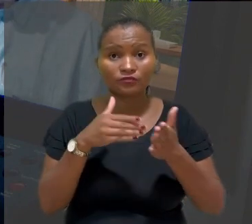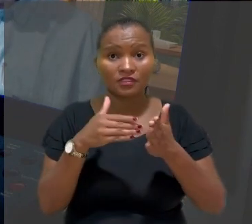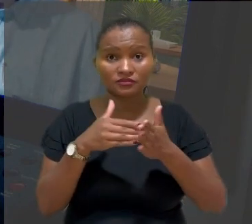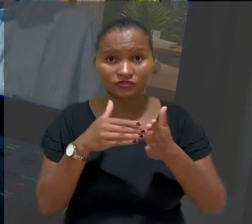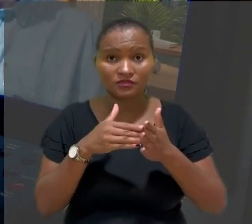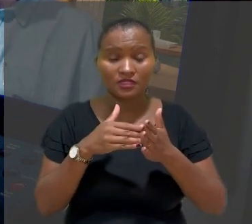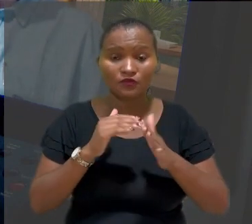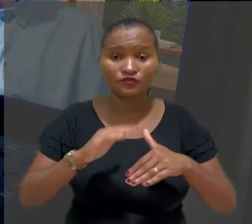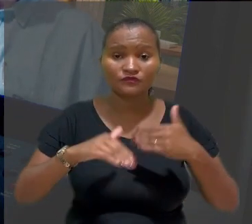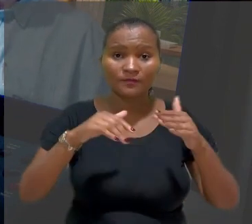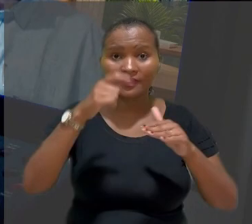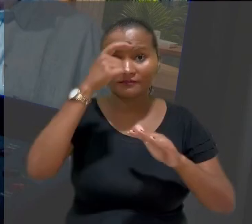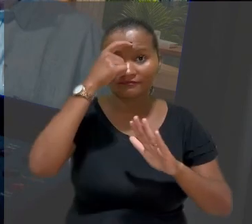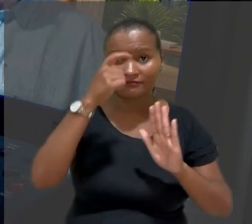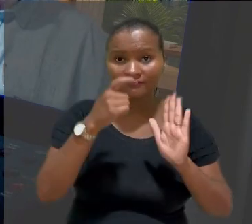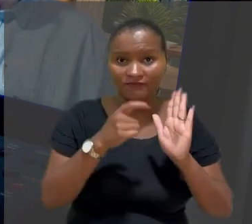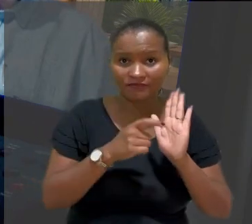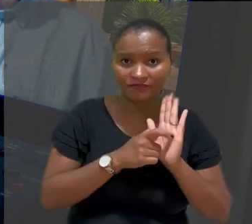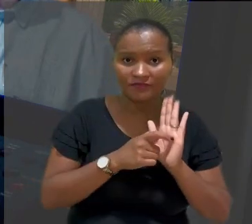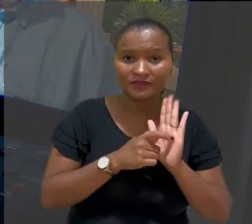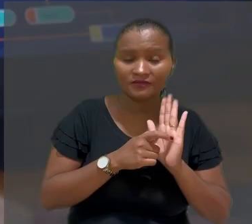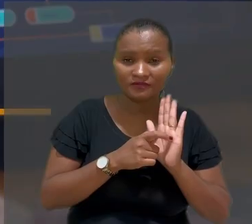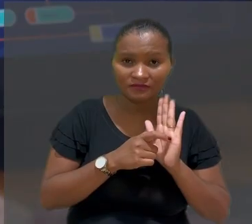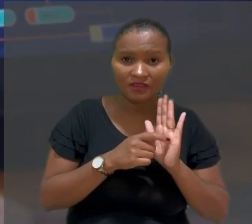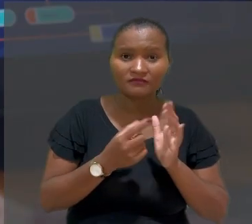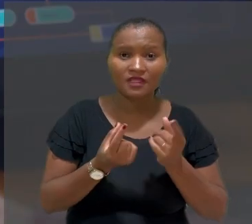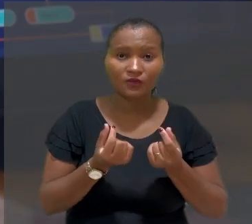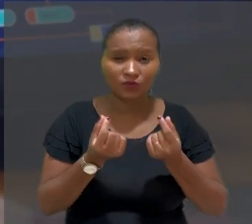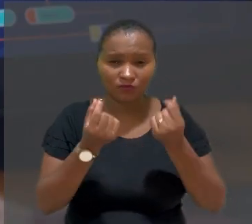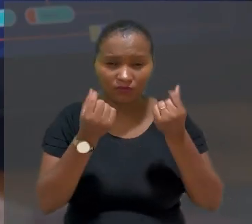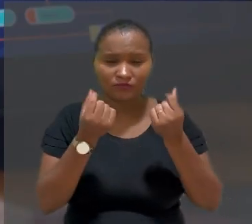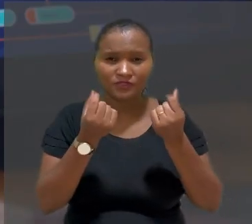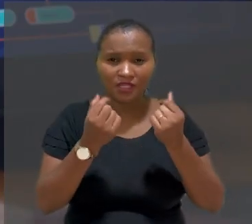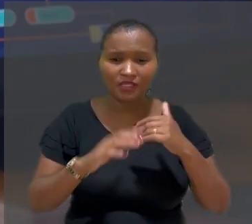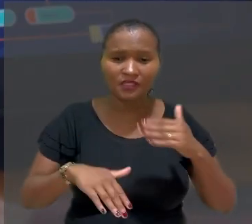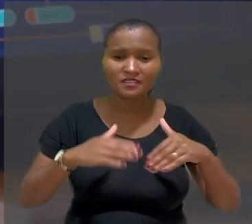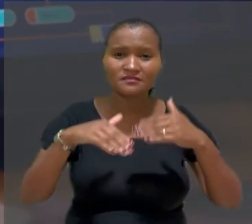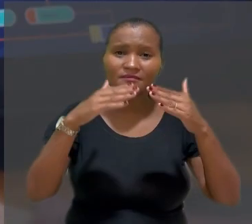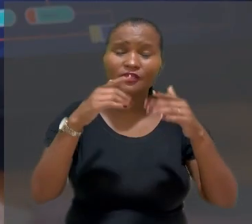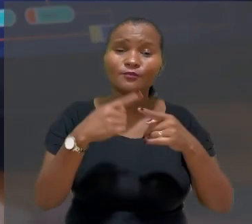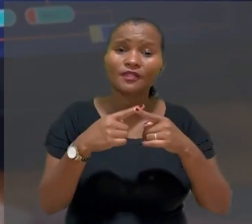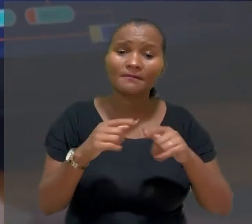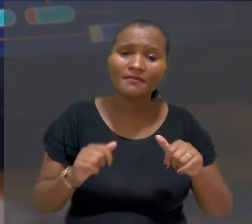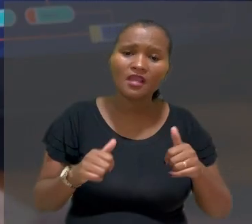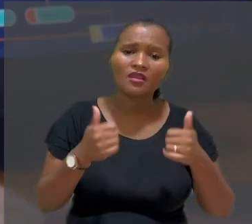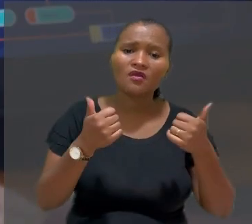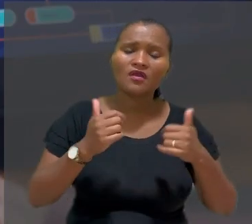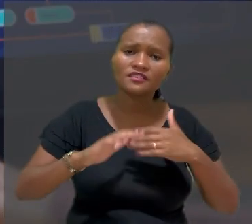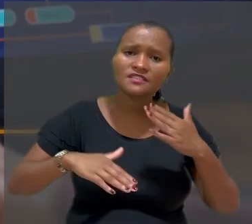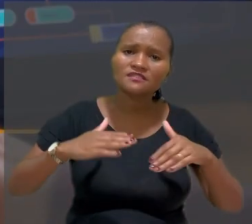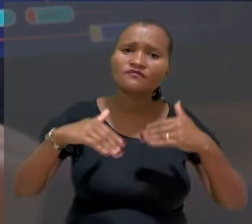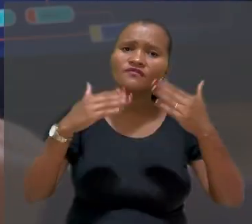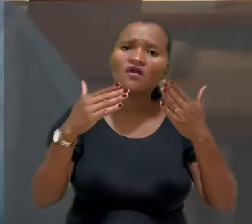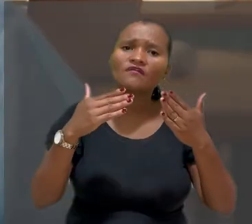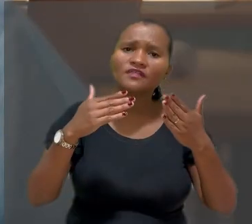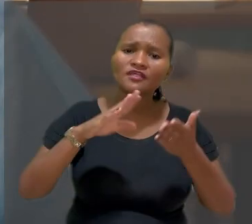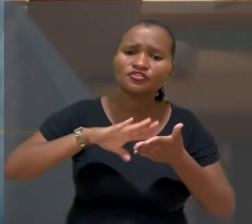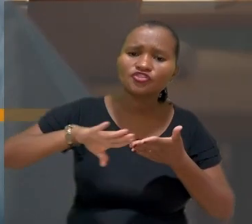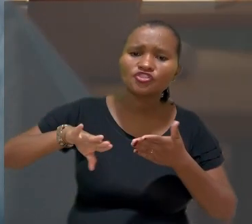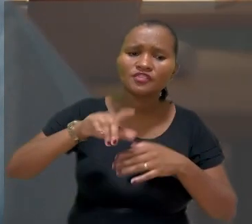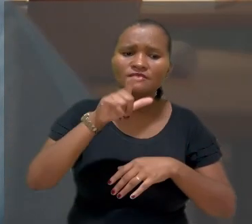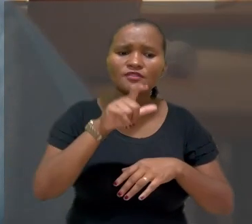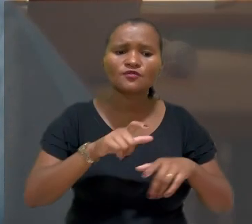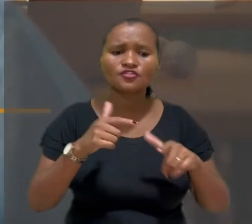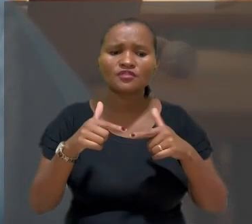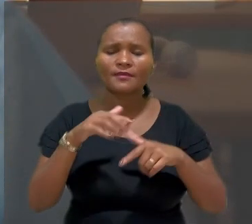sem restringir o desenvolvimento da inteligência artificial. Ela tem impacto econômico, crescimento, ela melhora, ela desenvolve, ela